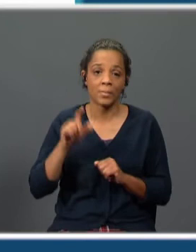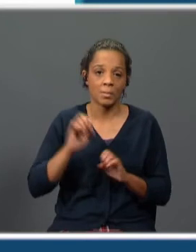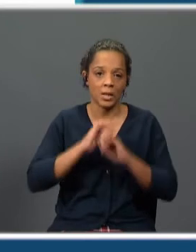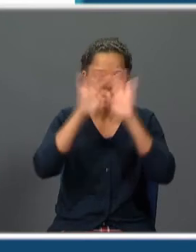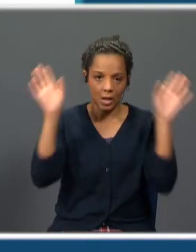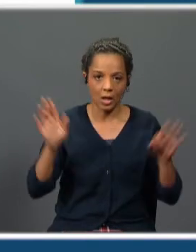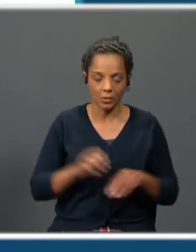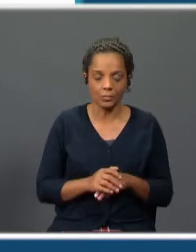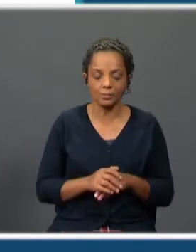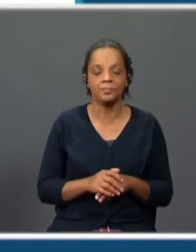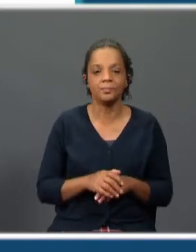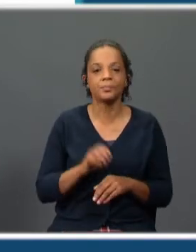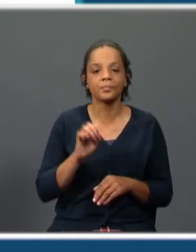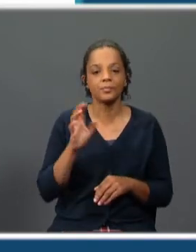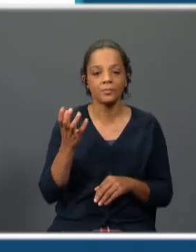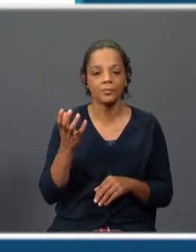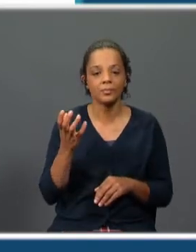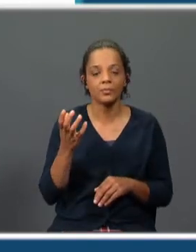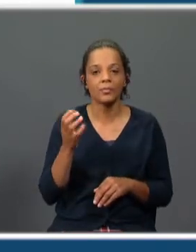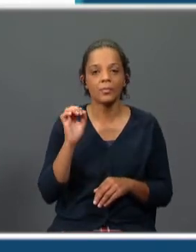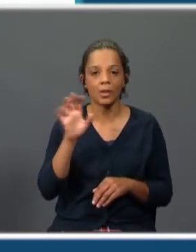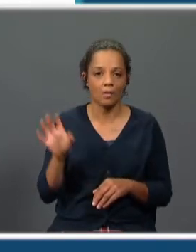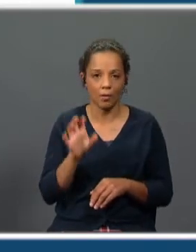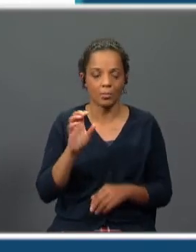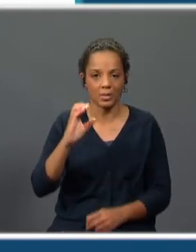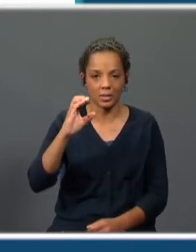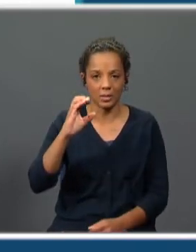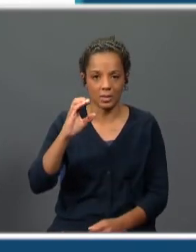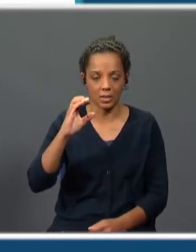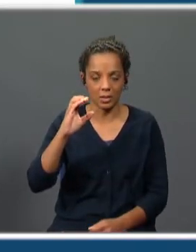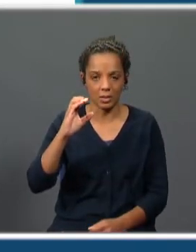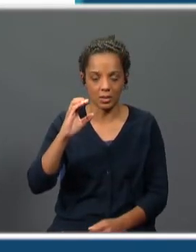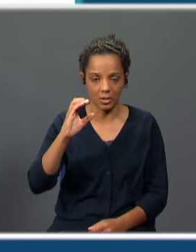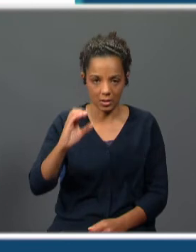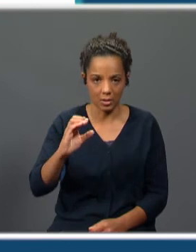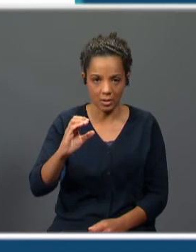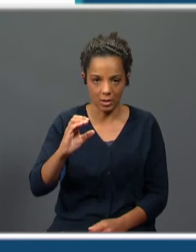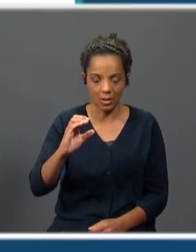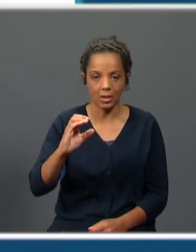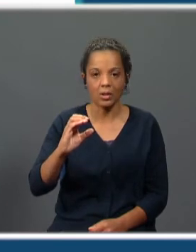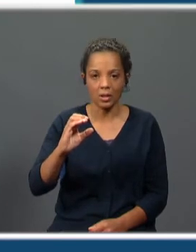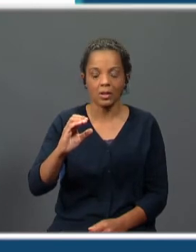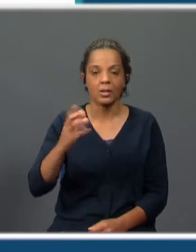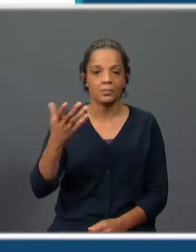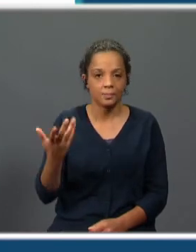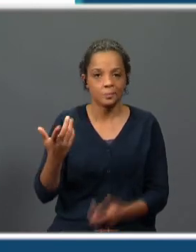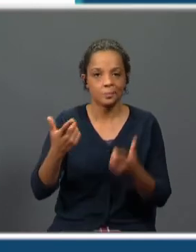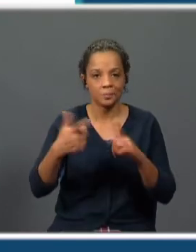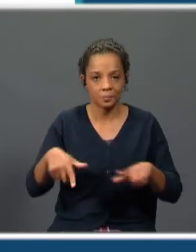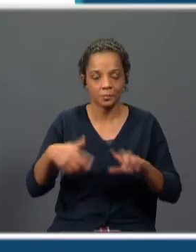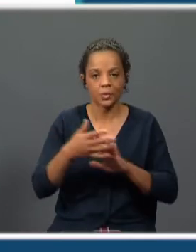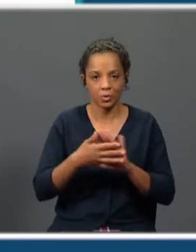claro, temos também a representação da letra C em